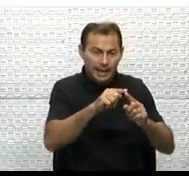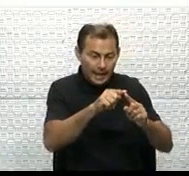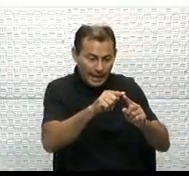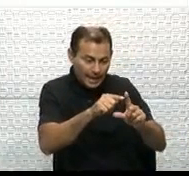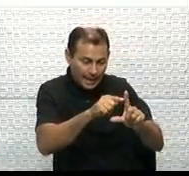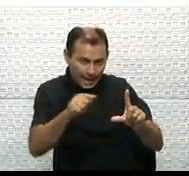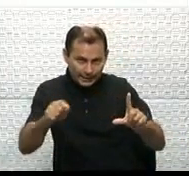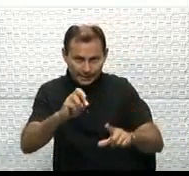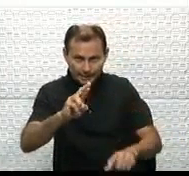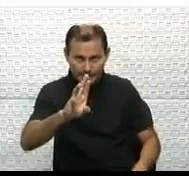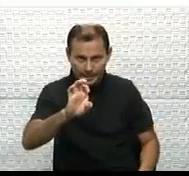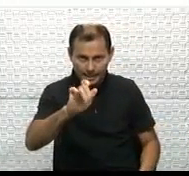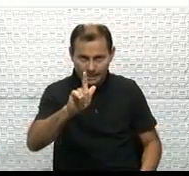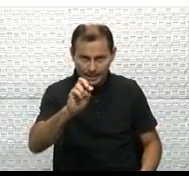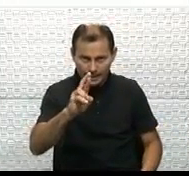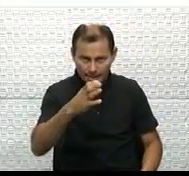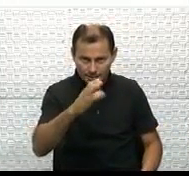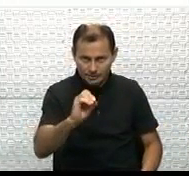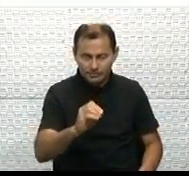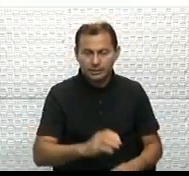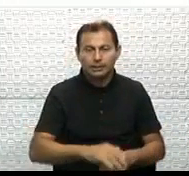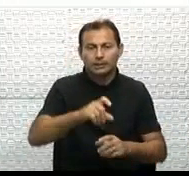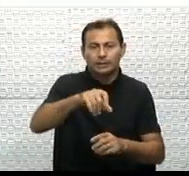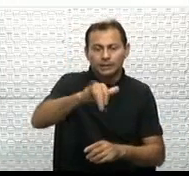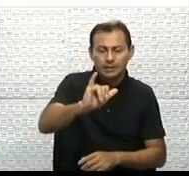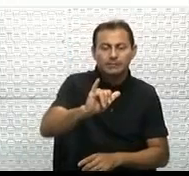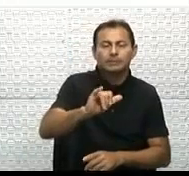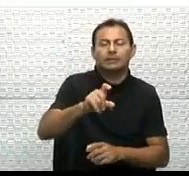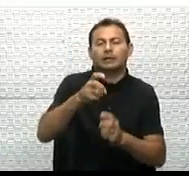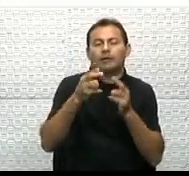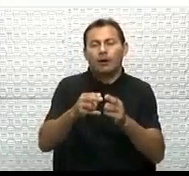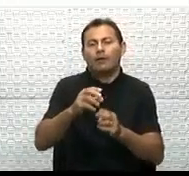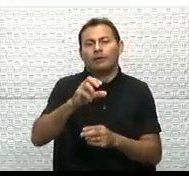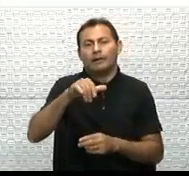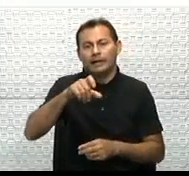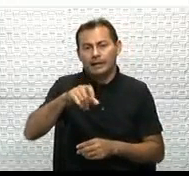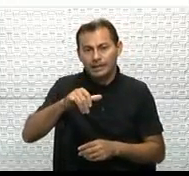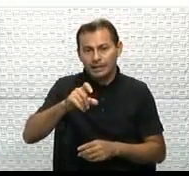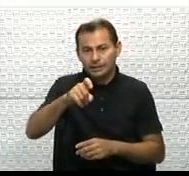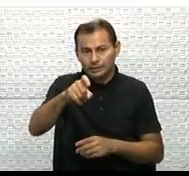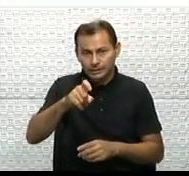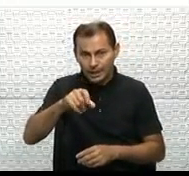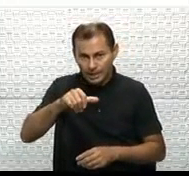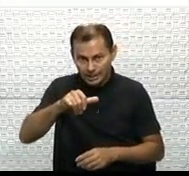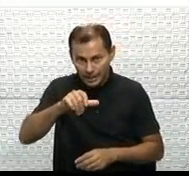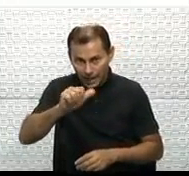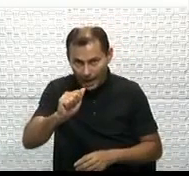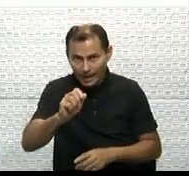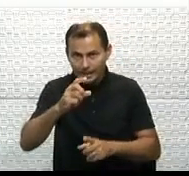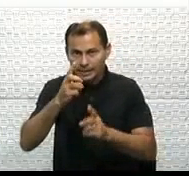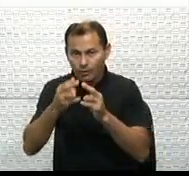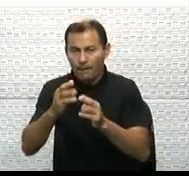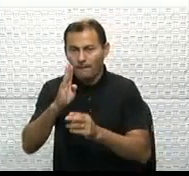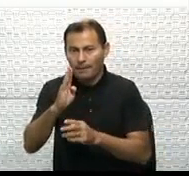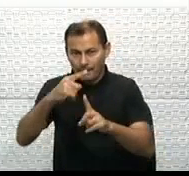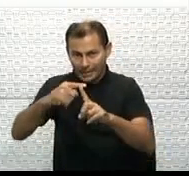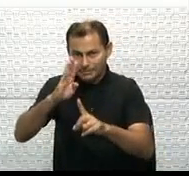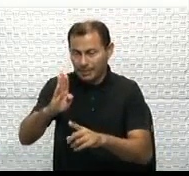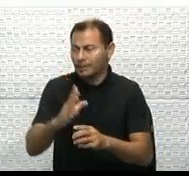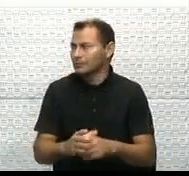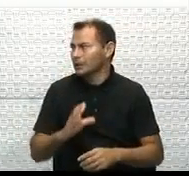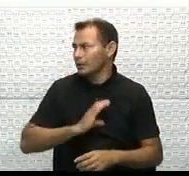regressão, em que y é igual a x mais b, é natural pensarmos em construir um intervalo de